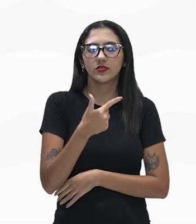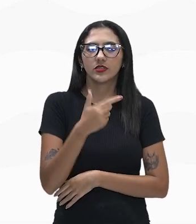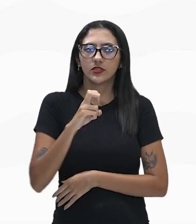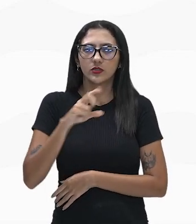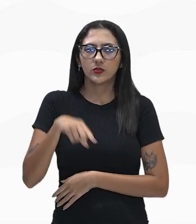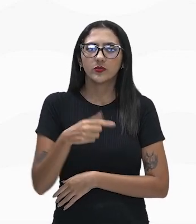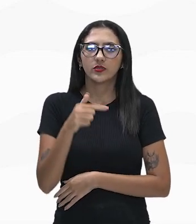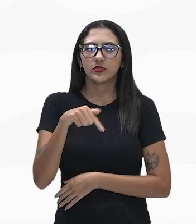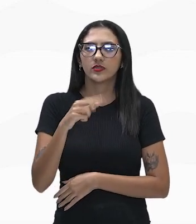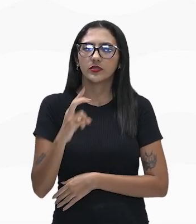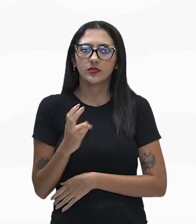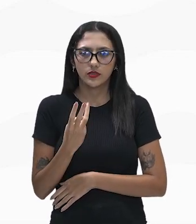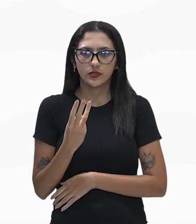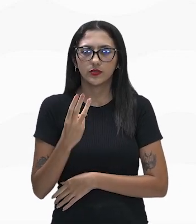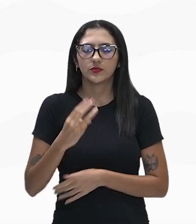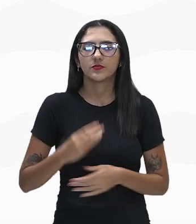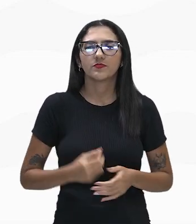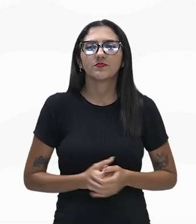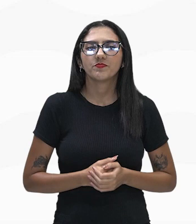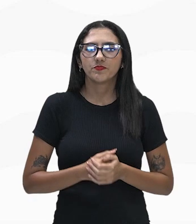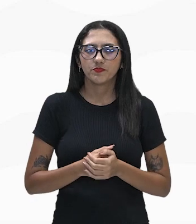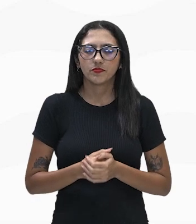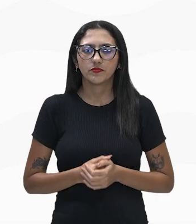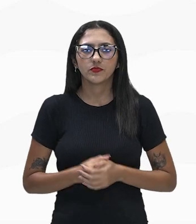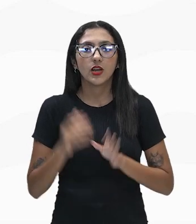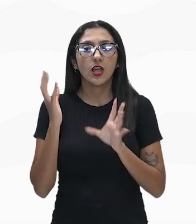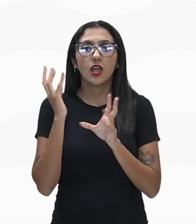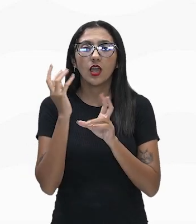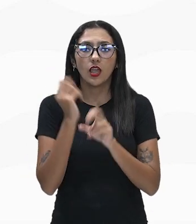somando um total de R$